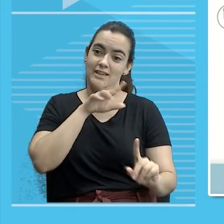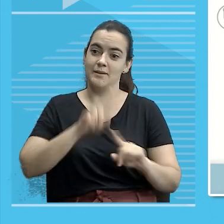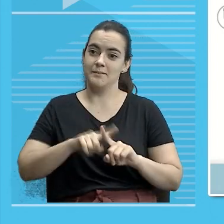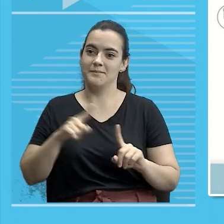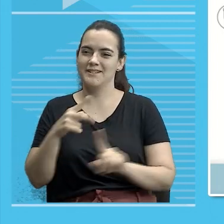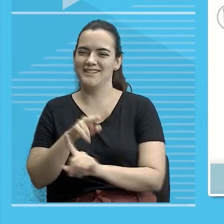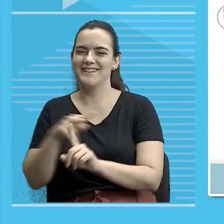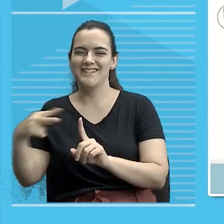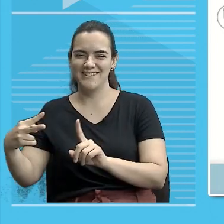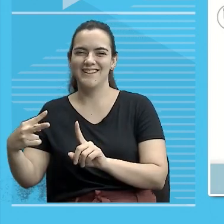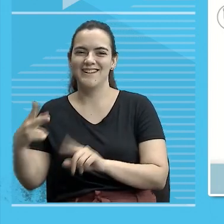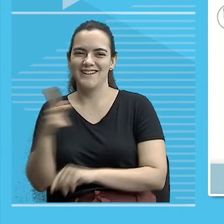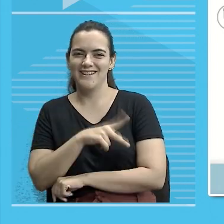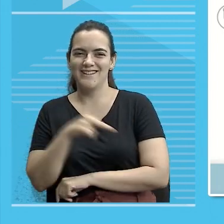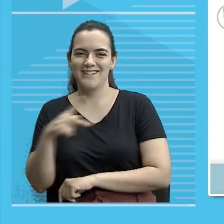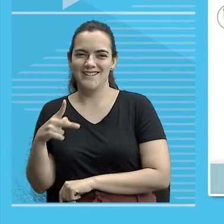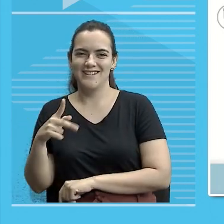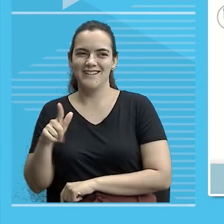outra